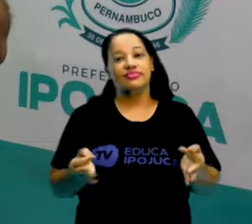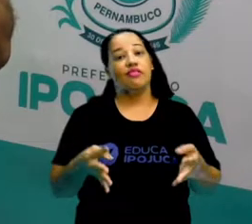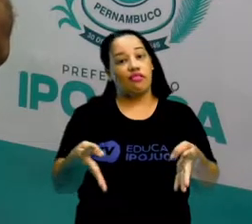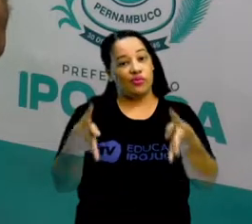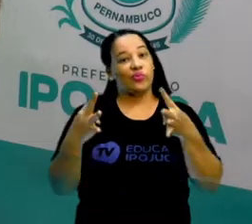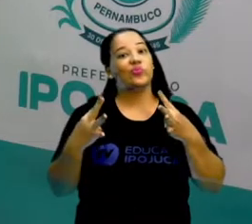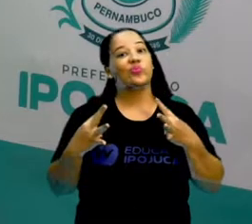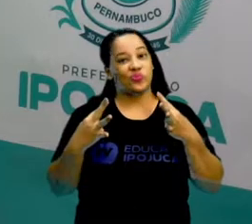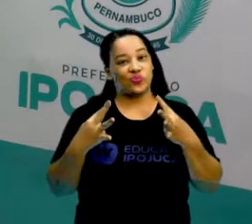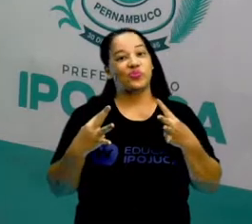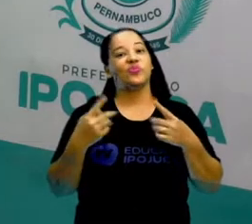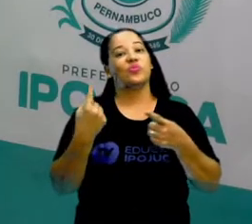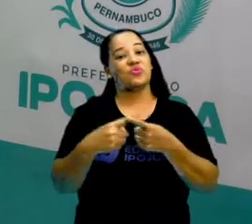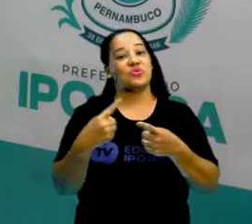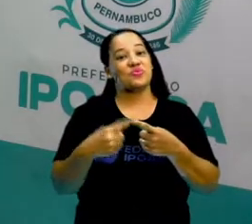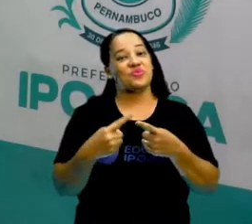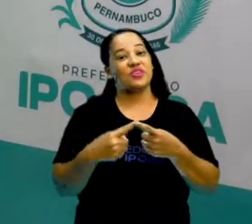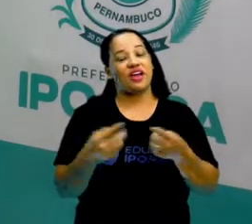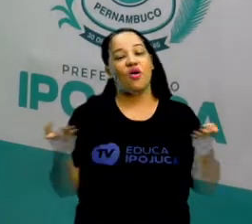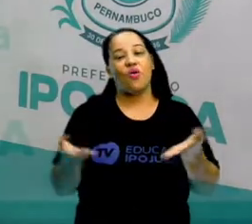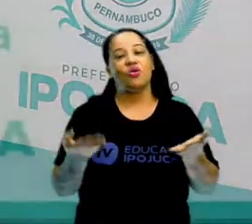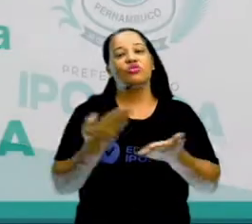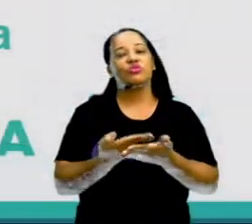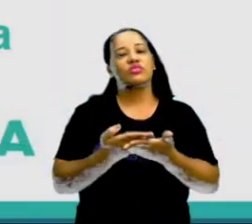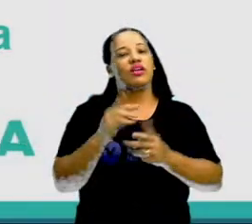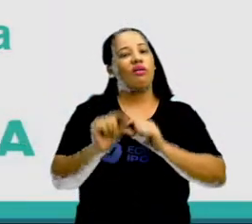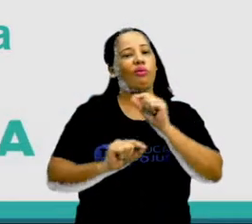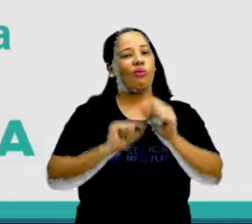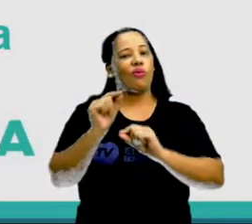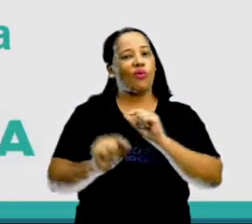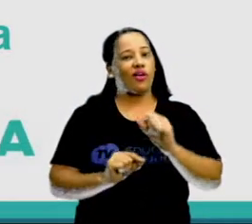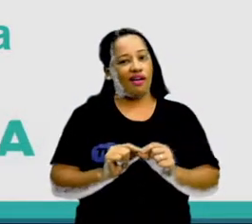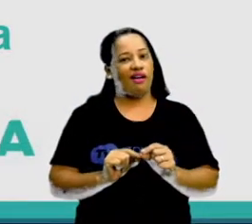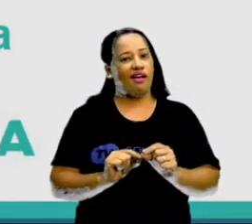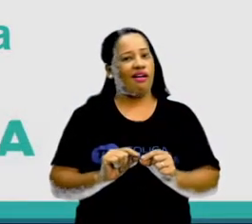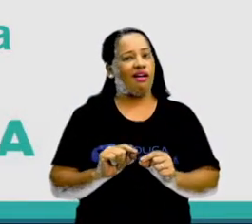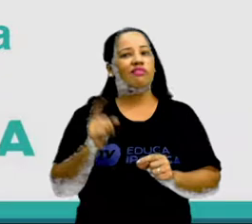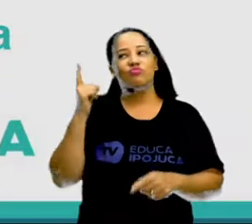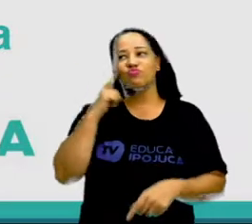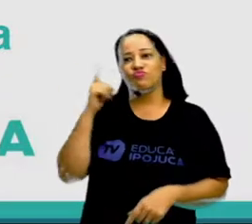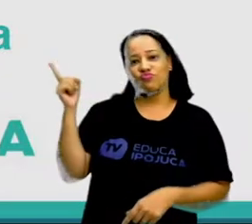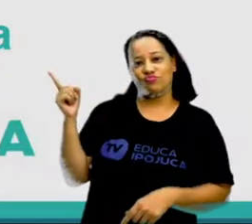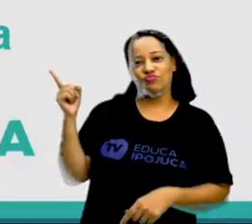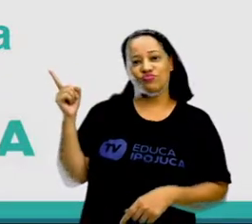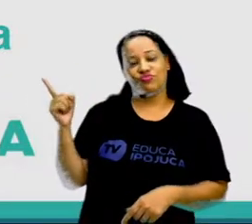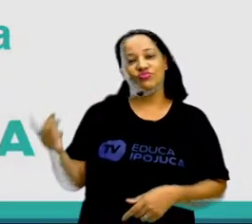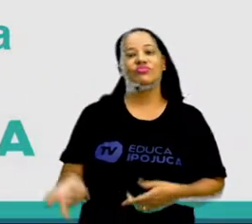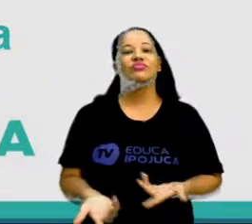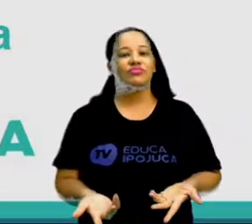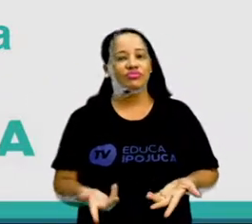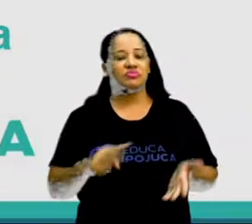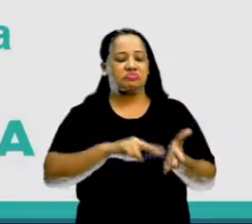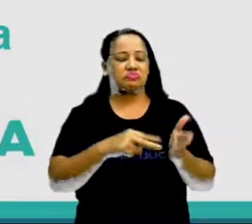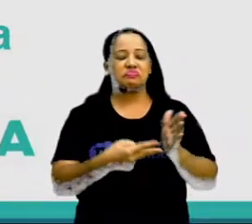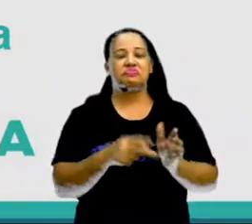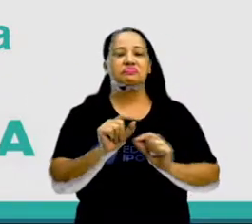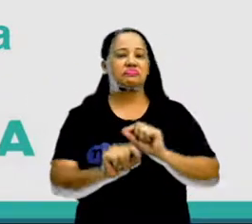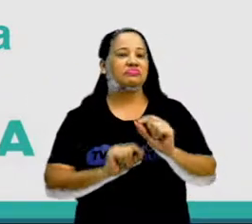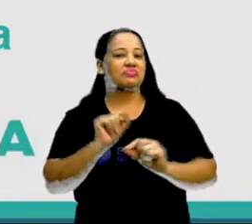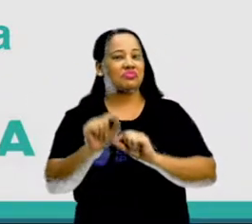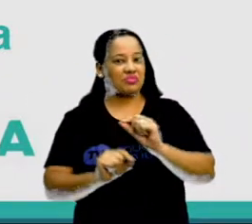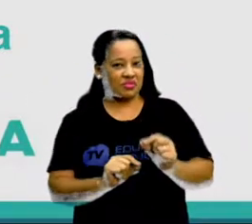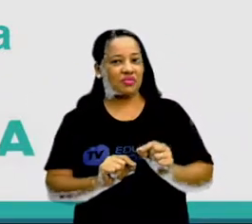prestem atenção, porque hoje nós vamos estudar os WH questions. WH